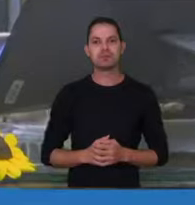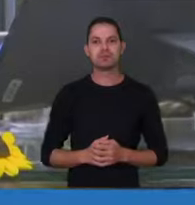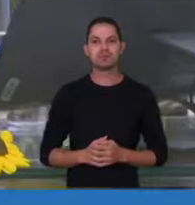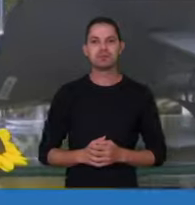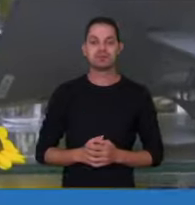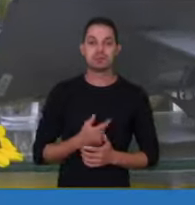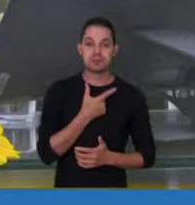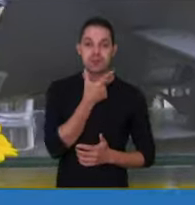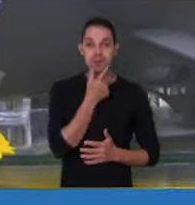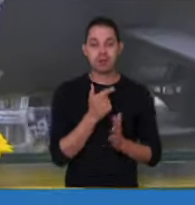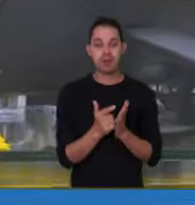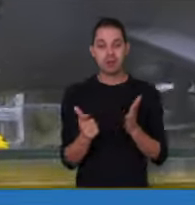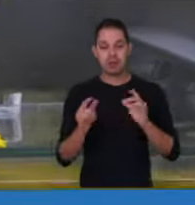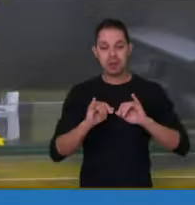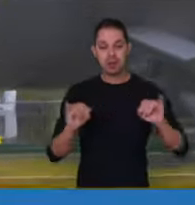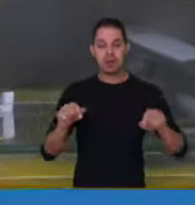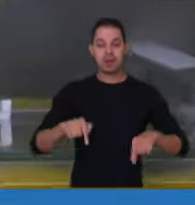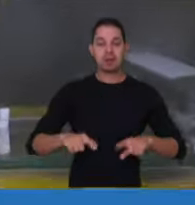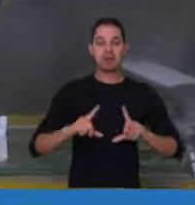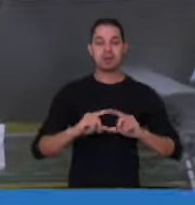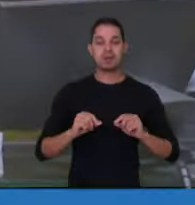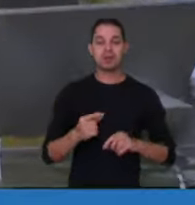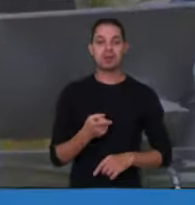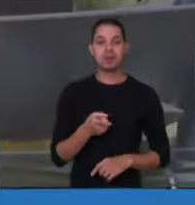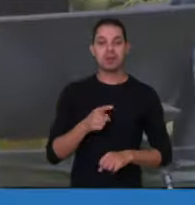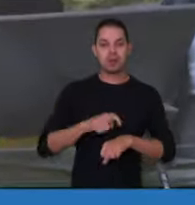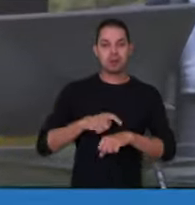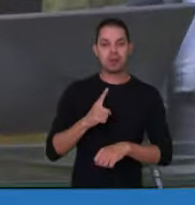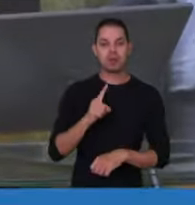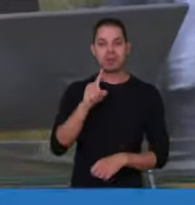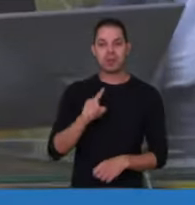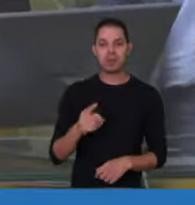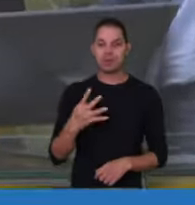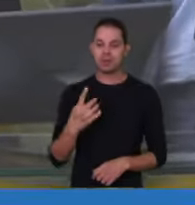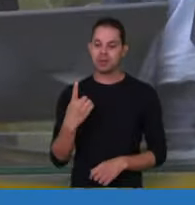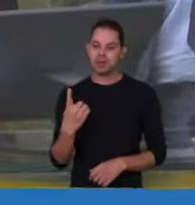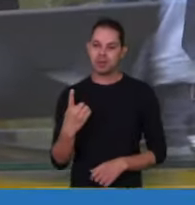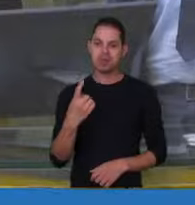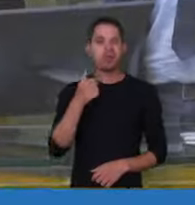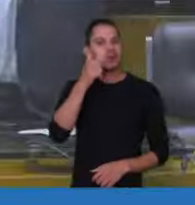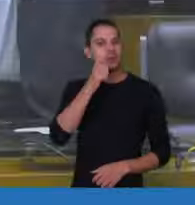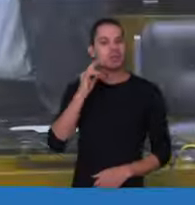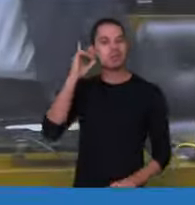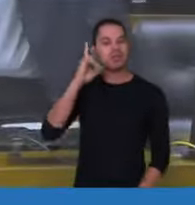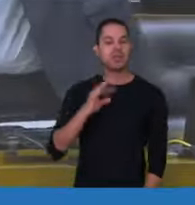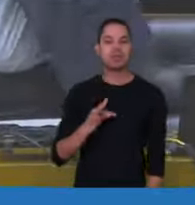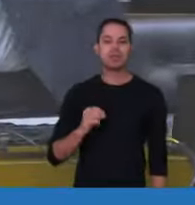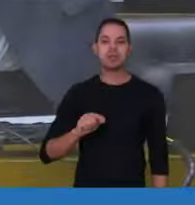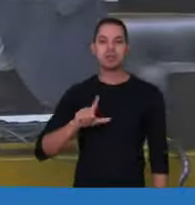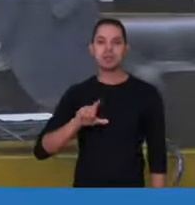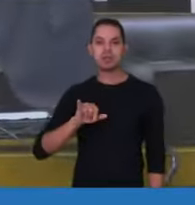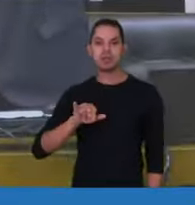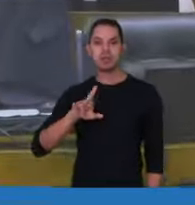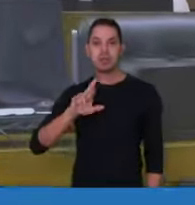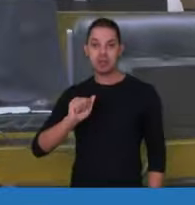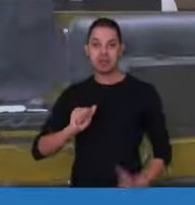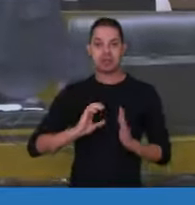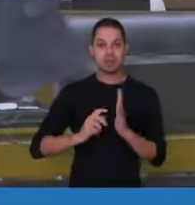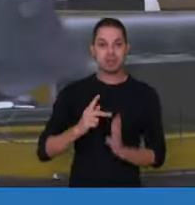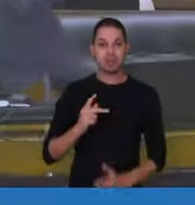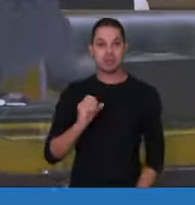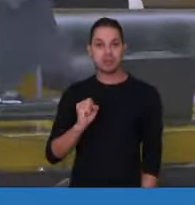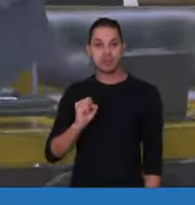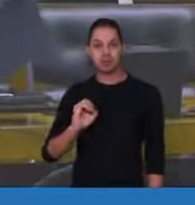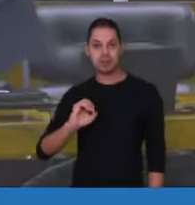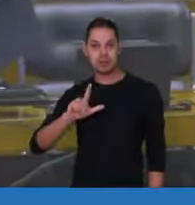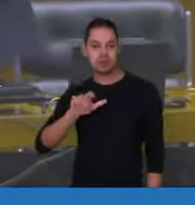Agora em Brasília, 1h41, deputada Talíria Petrone, do PSOL do Rio de Janeiro, encerra esta sessão solene